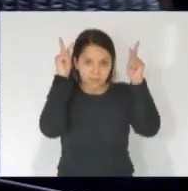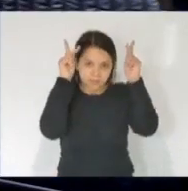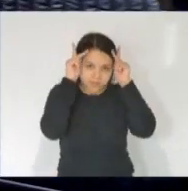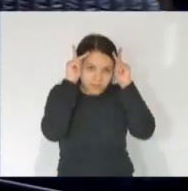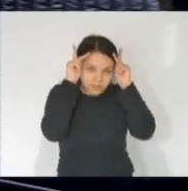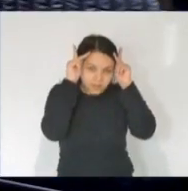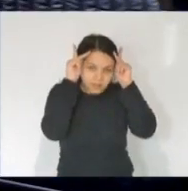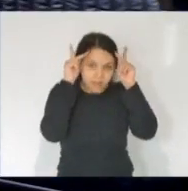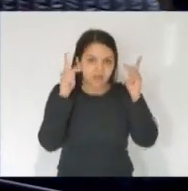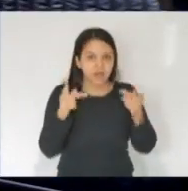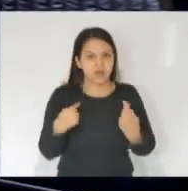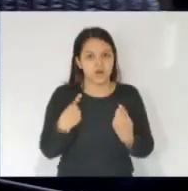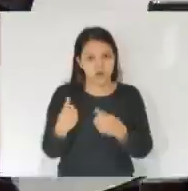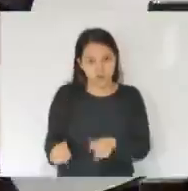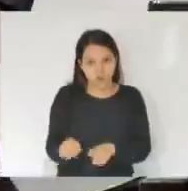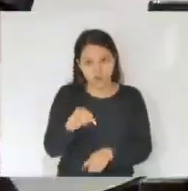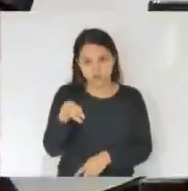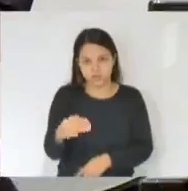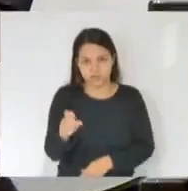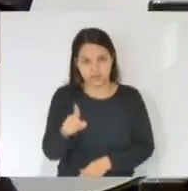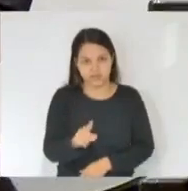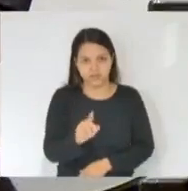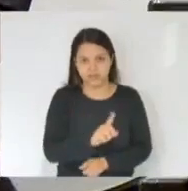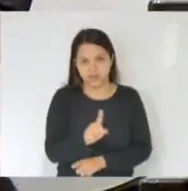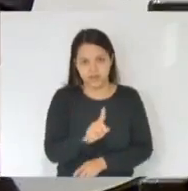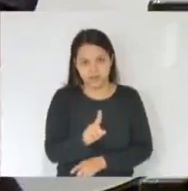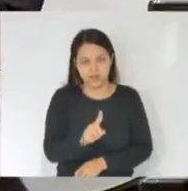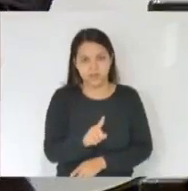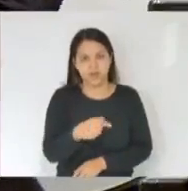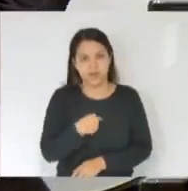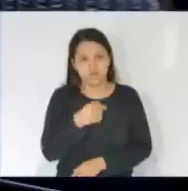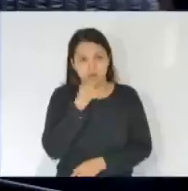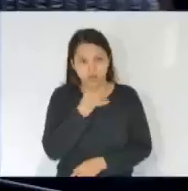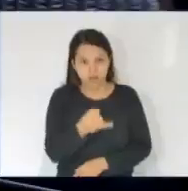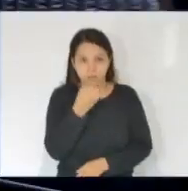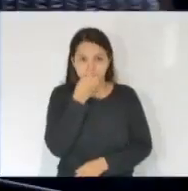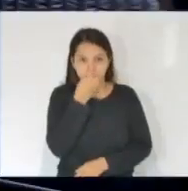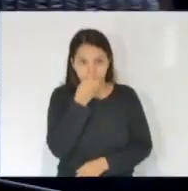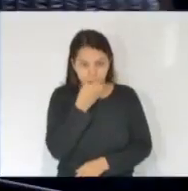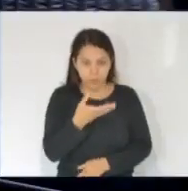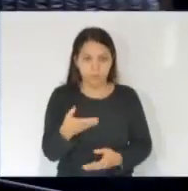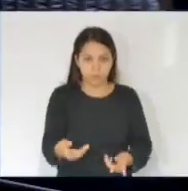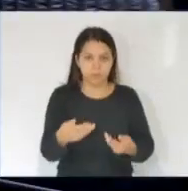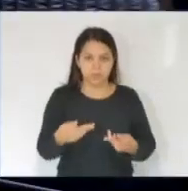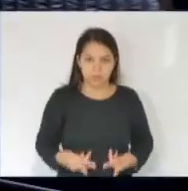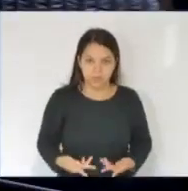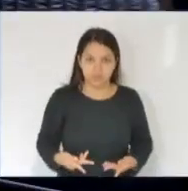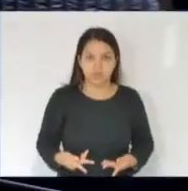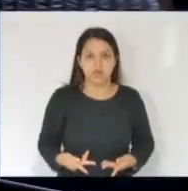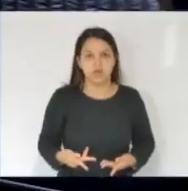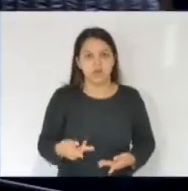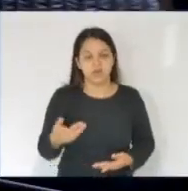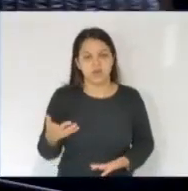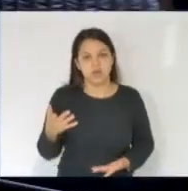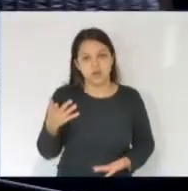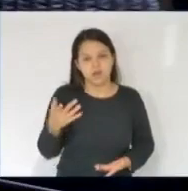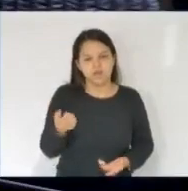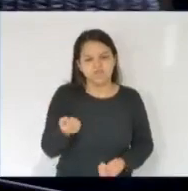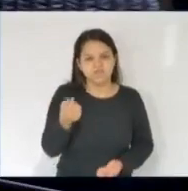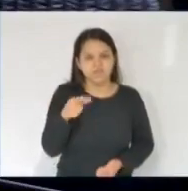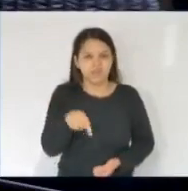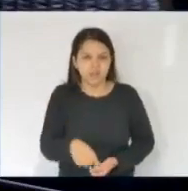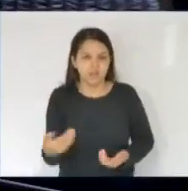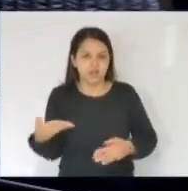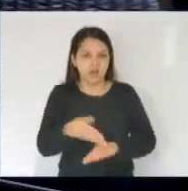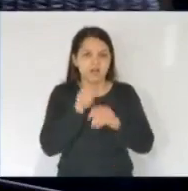amigo Zé Bis, mas dá as boas-vindas aqui. É difícil, Possante e Zé Bis, recebê-los aqui na